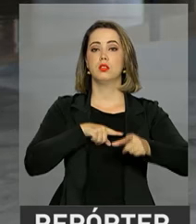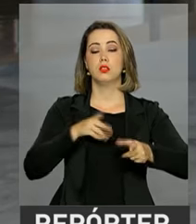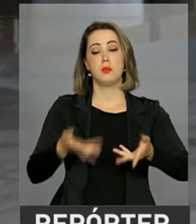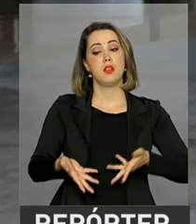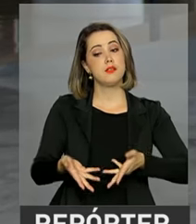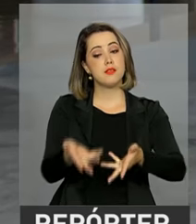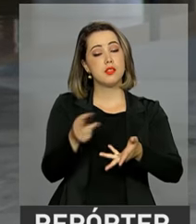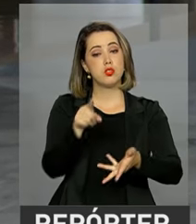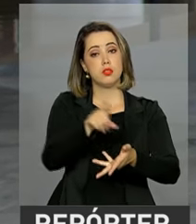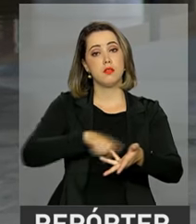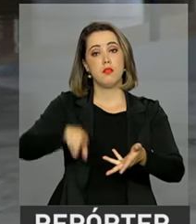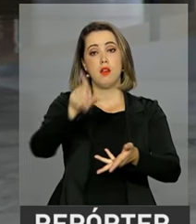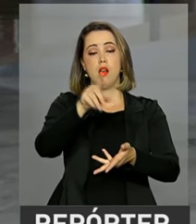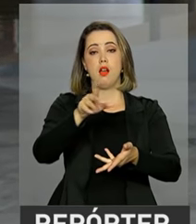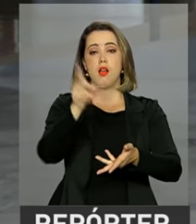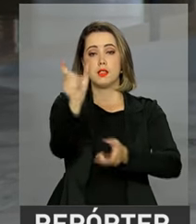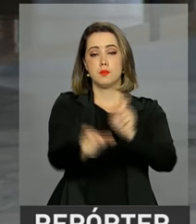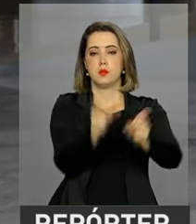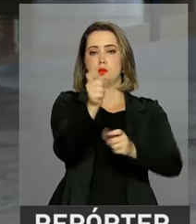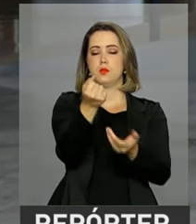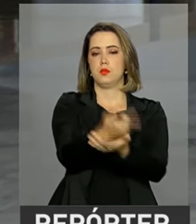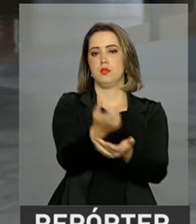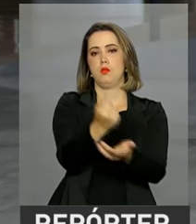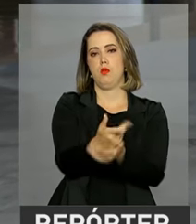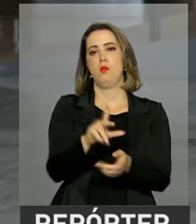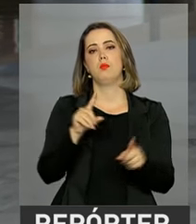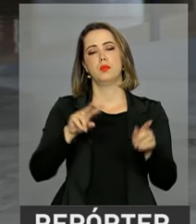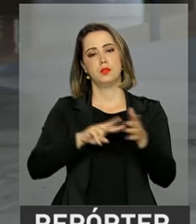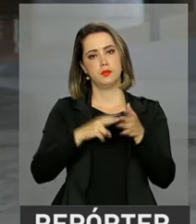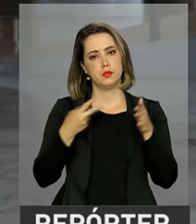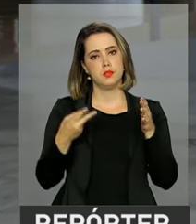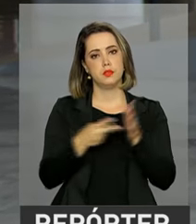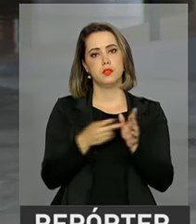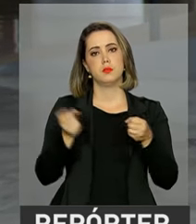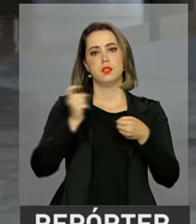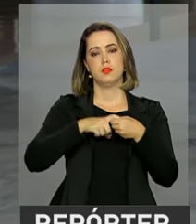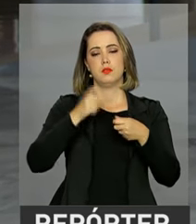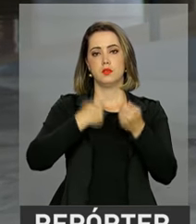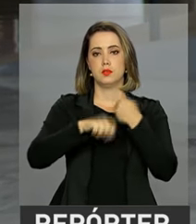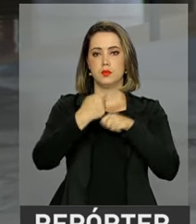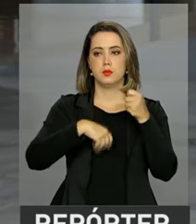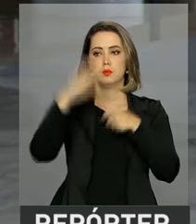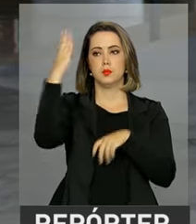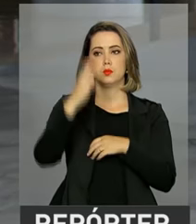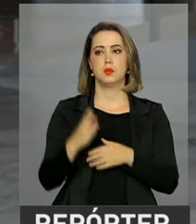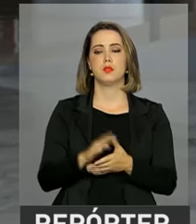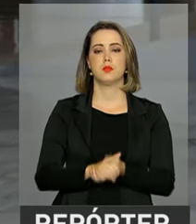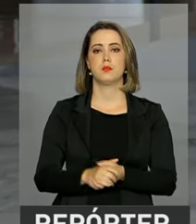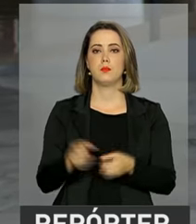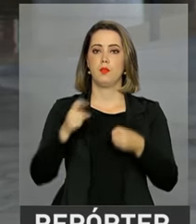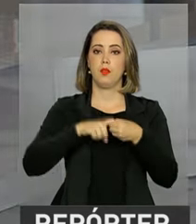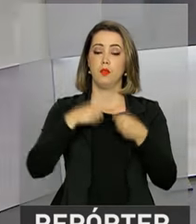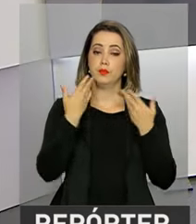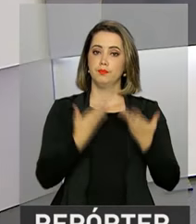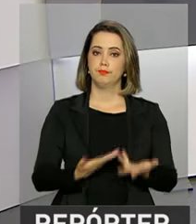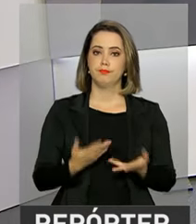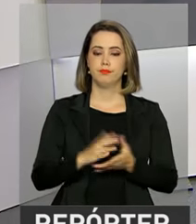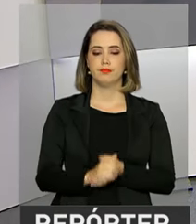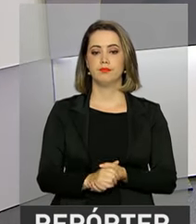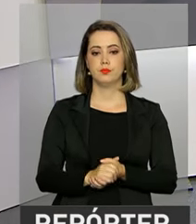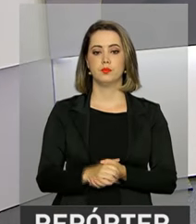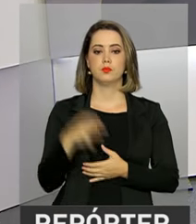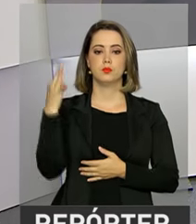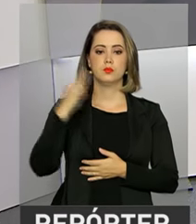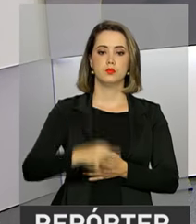consumo o que também vai ter como reflexo a retomada da economia brasileira eu volto com você no estúdio roberto